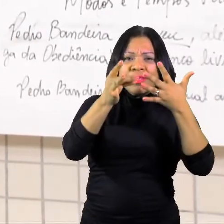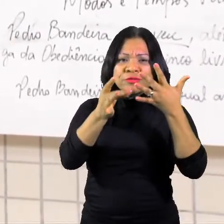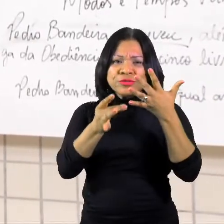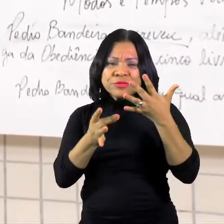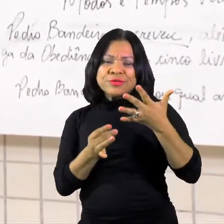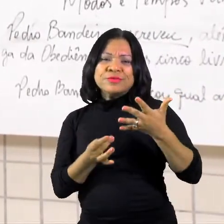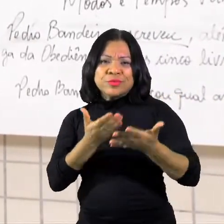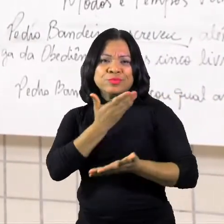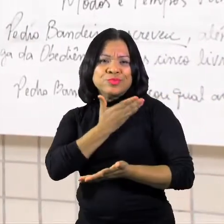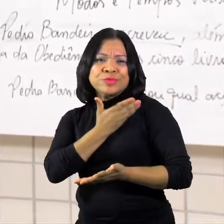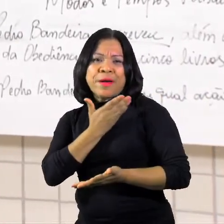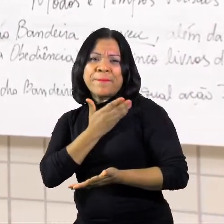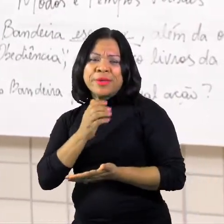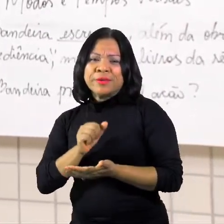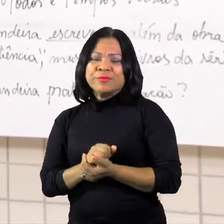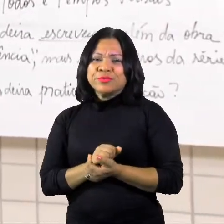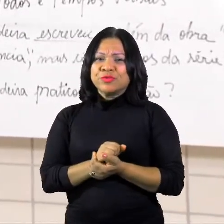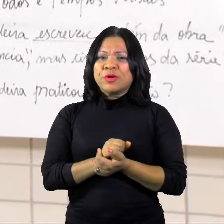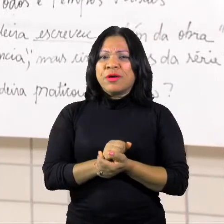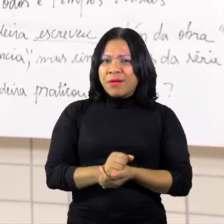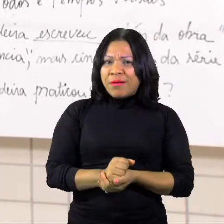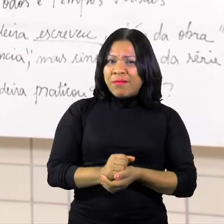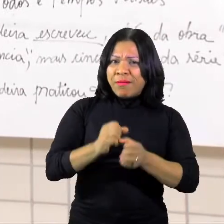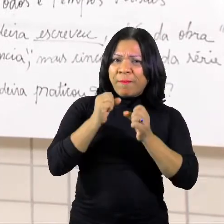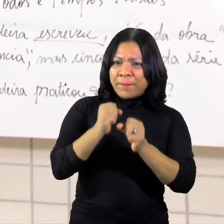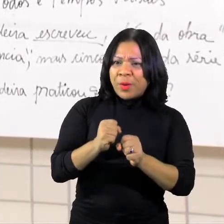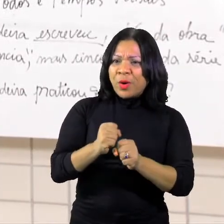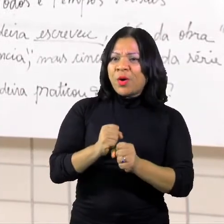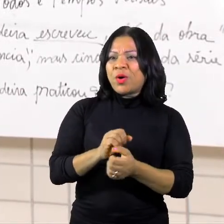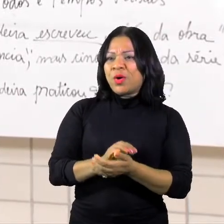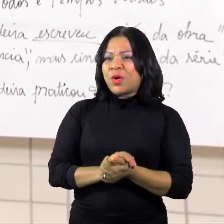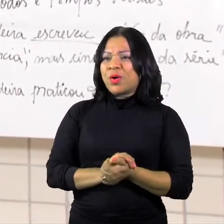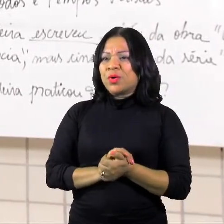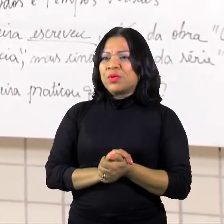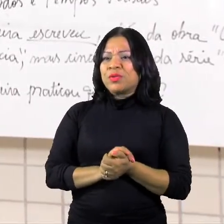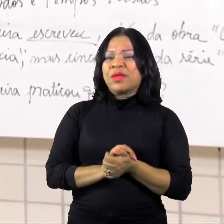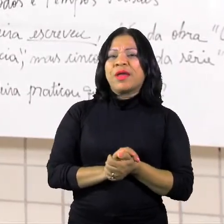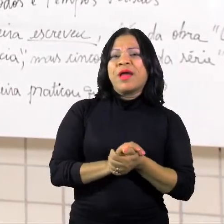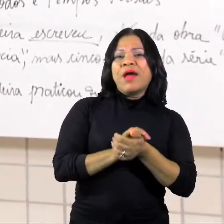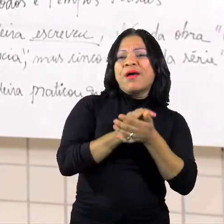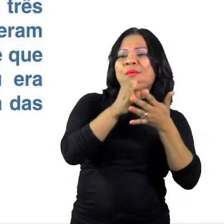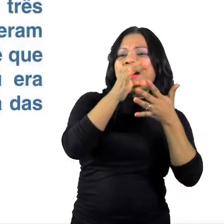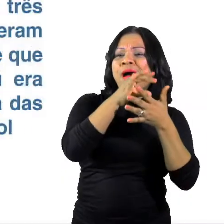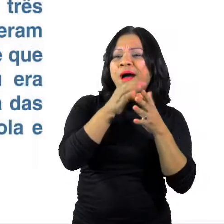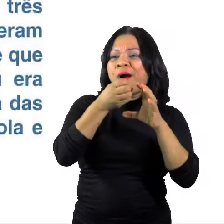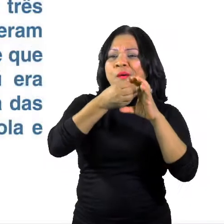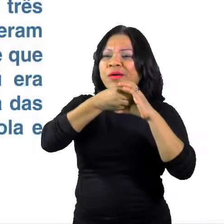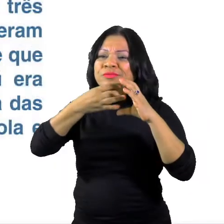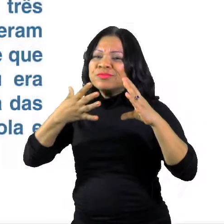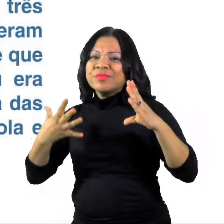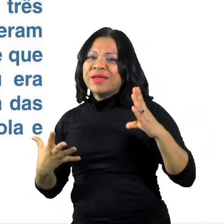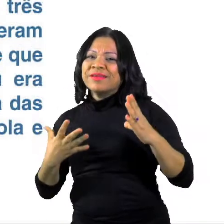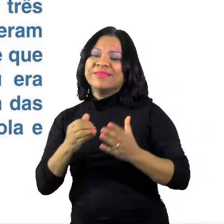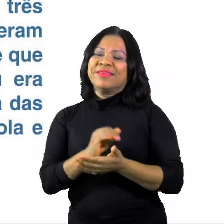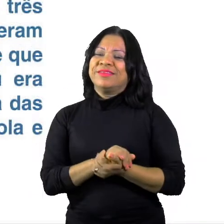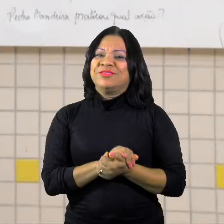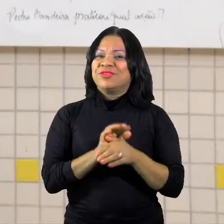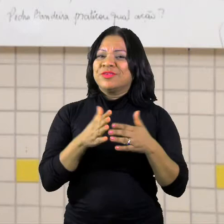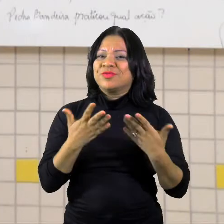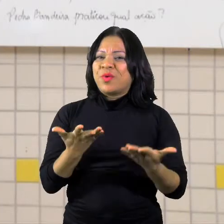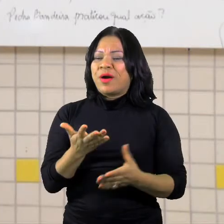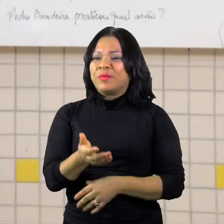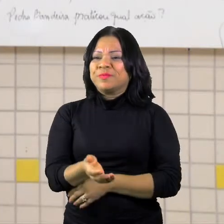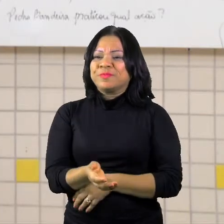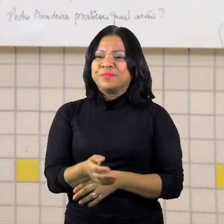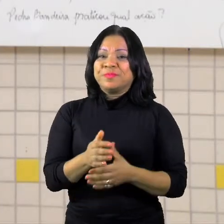e Magre. Vocês podem voltar para mim na tela, por favor, onde aparecem as características dos personagens? Então, aqui fala,